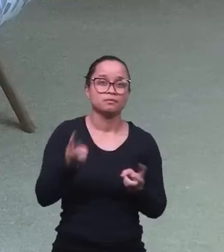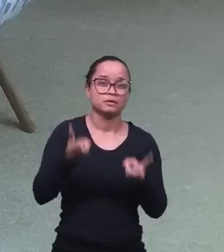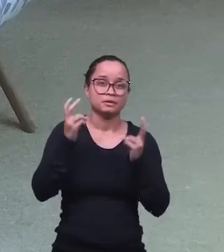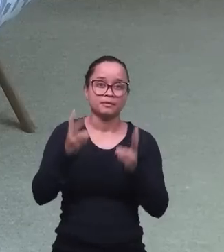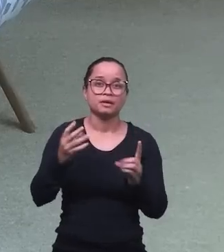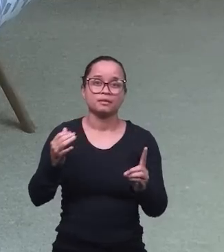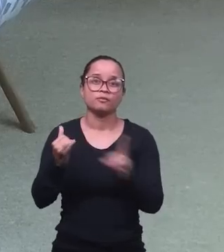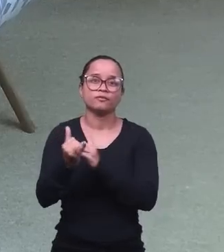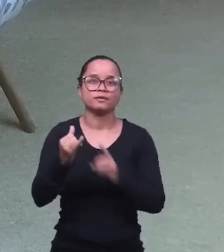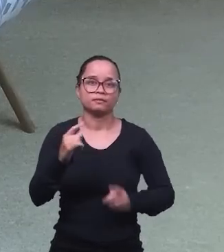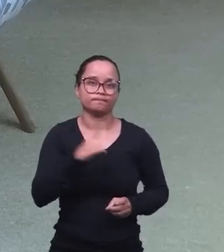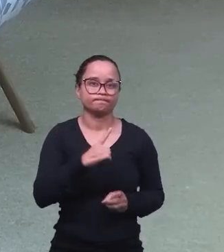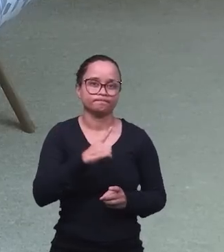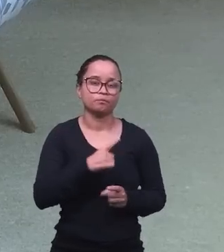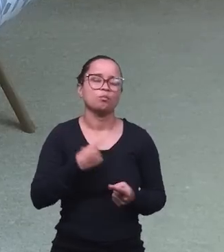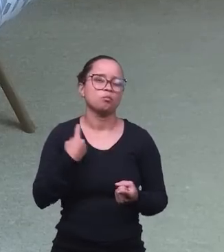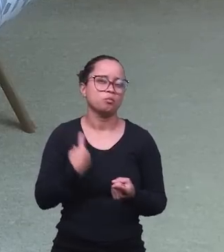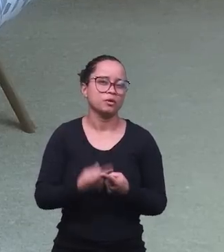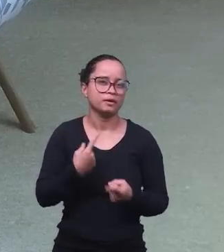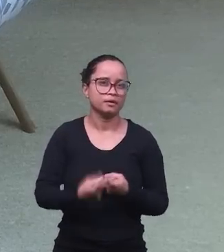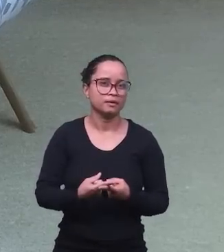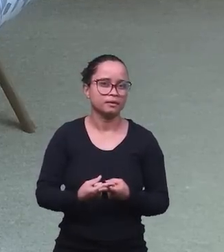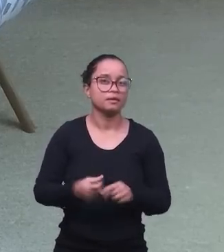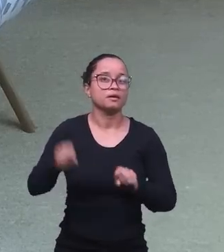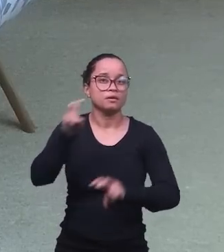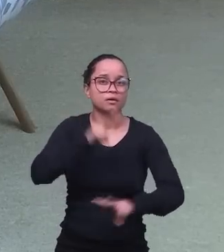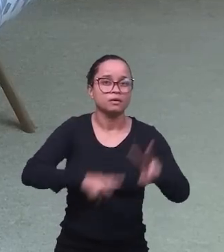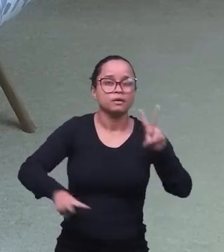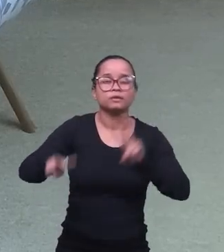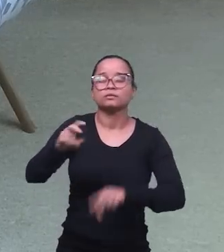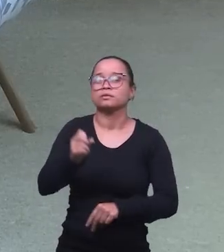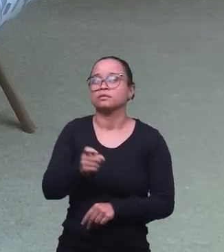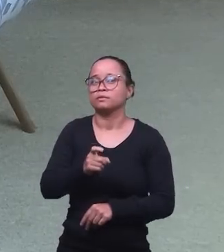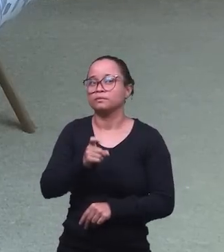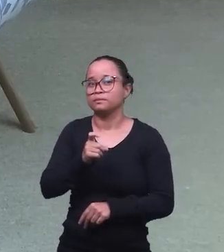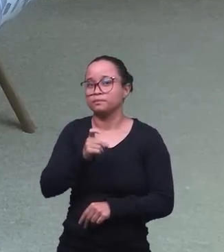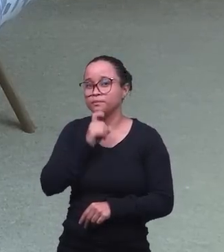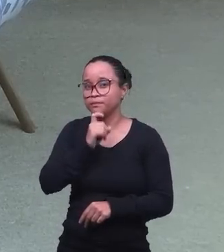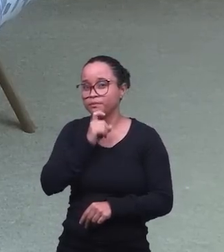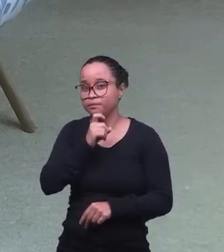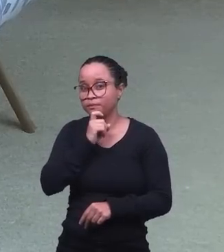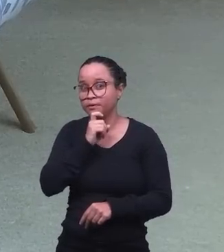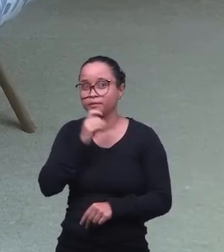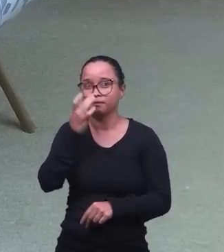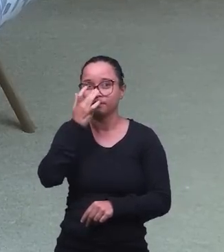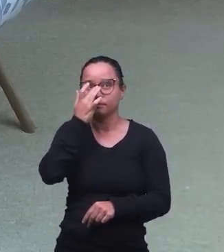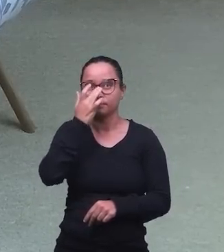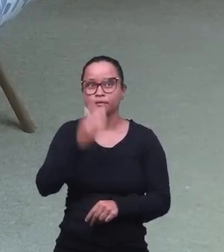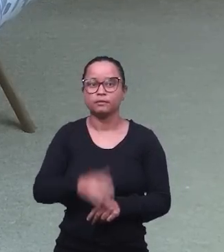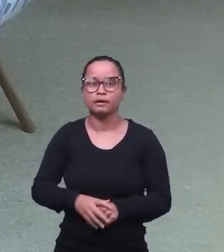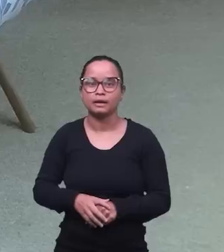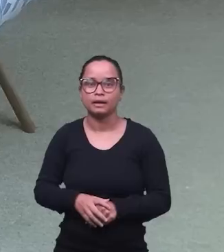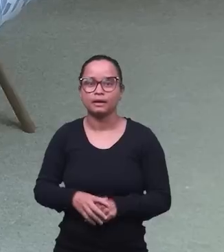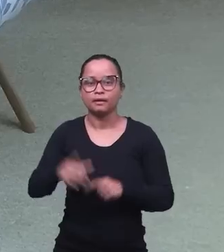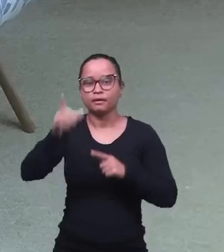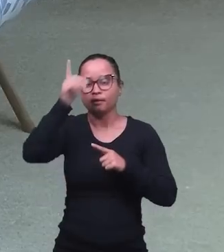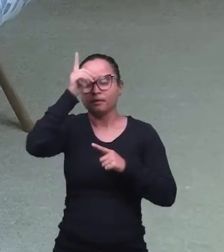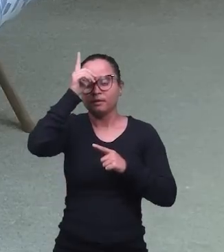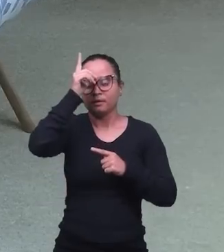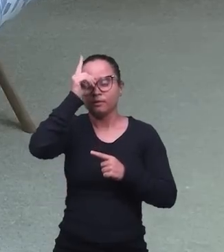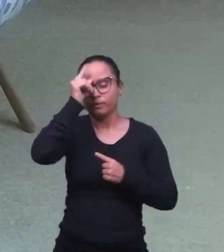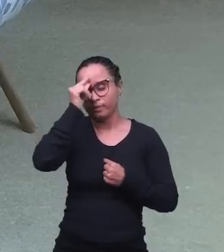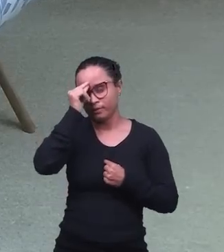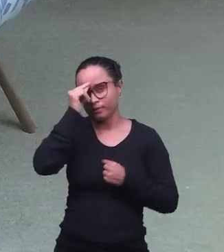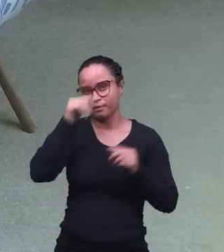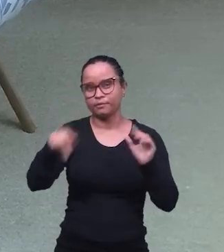nós vemos que isso é profético. Por quê? Porque o vento frio para a igreja é o refrigério